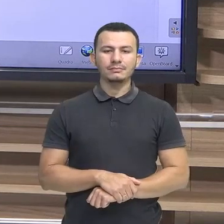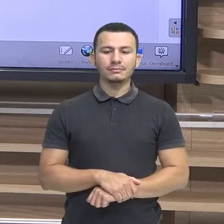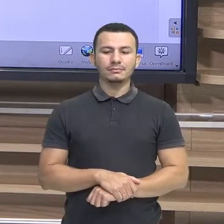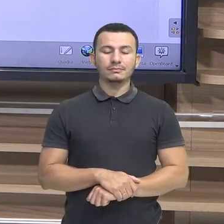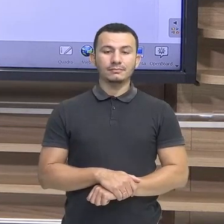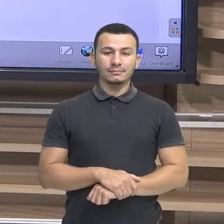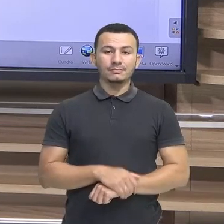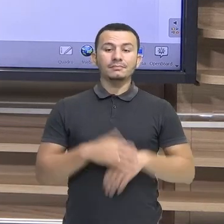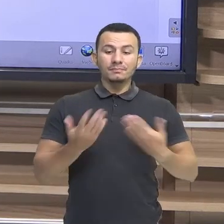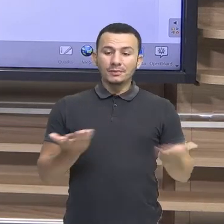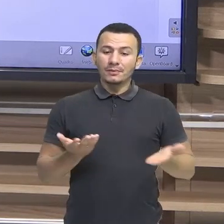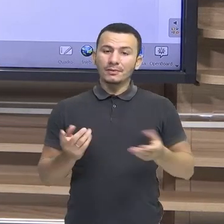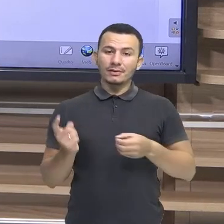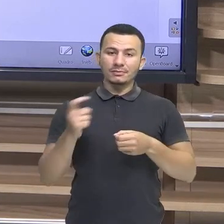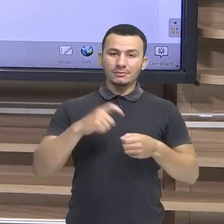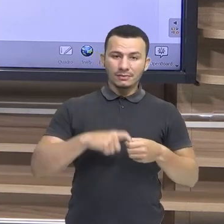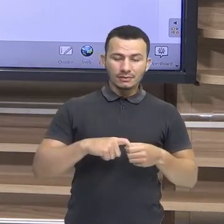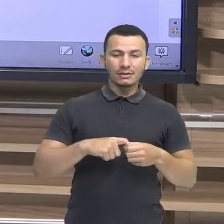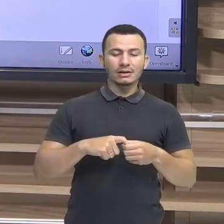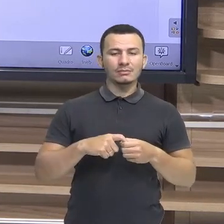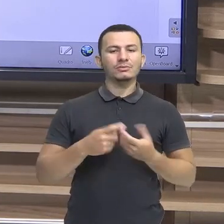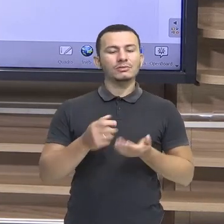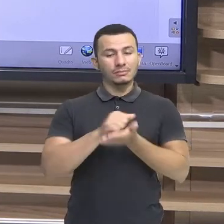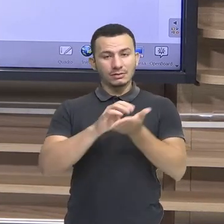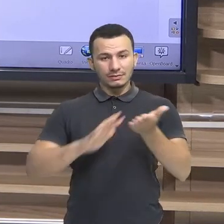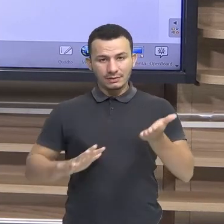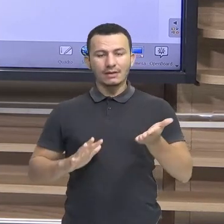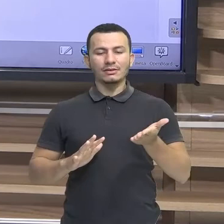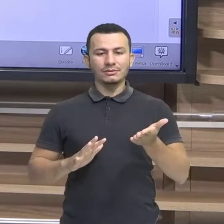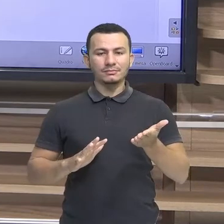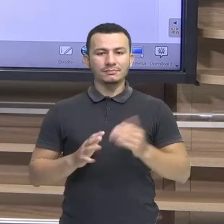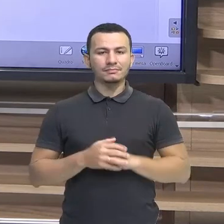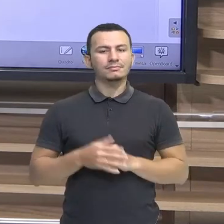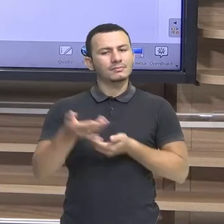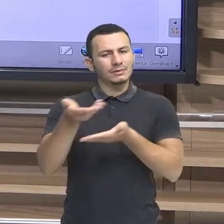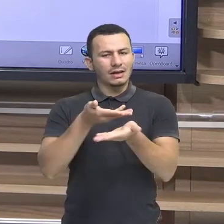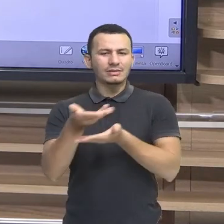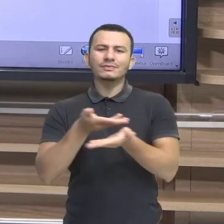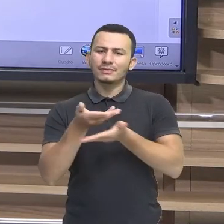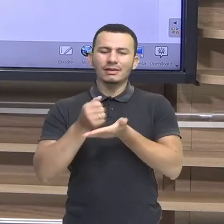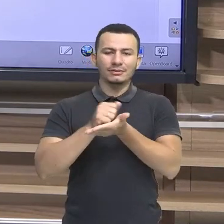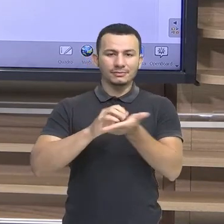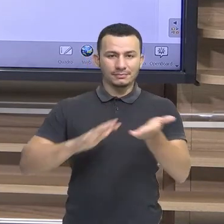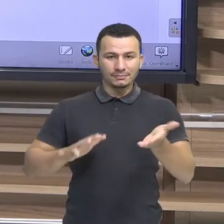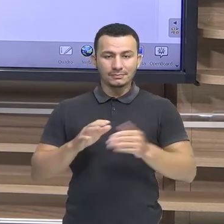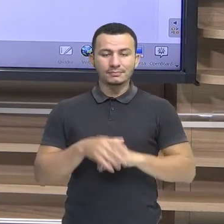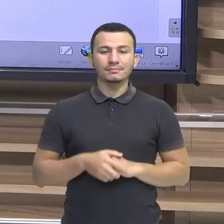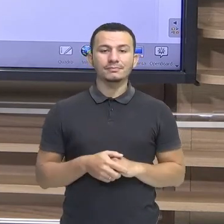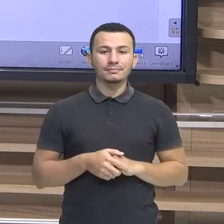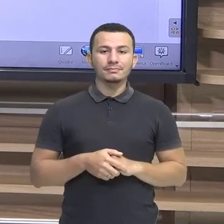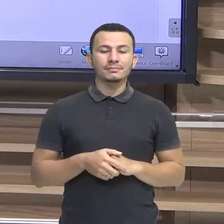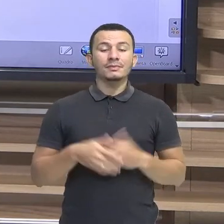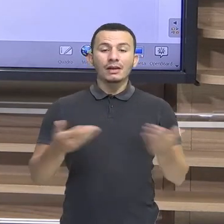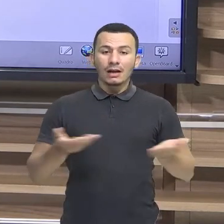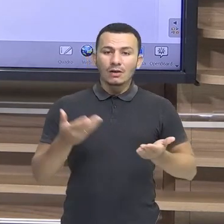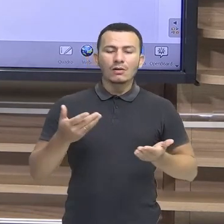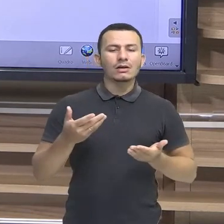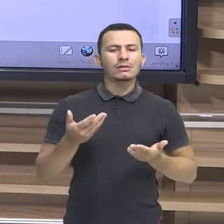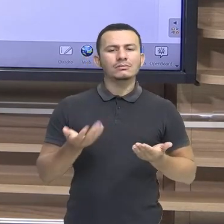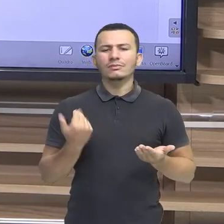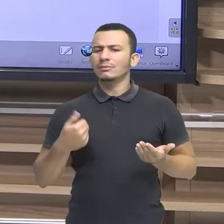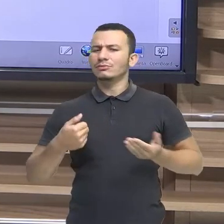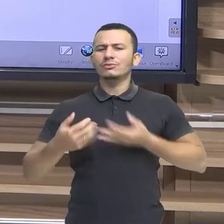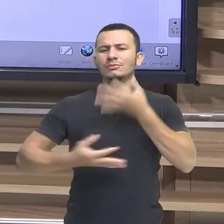Muito bem, vamos retornando aqui para a nossa DLI, né, nossa interatividade. Vamos então comentar